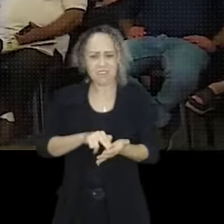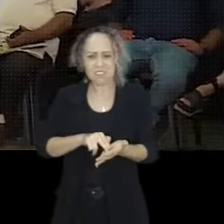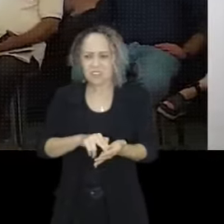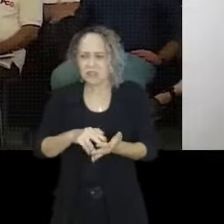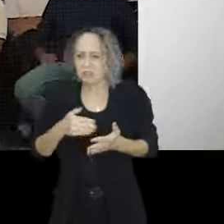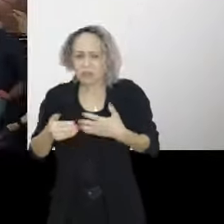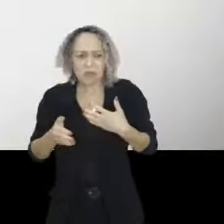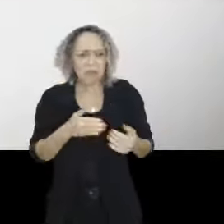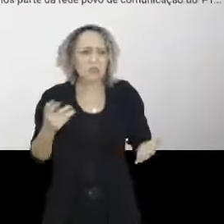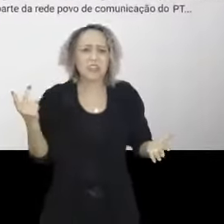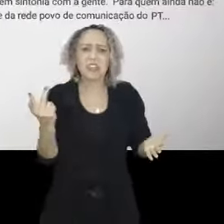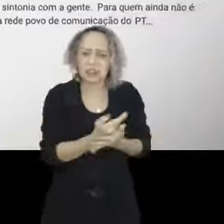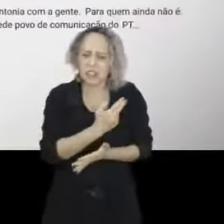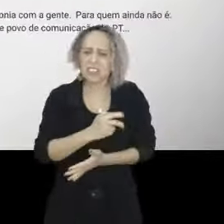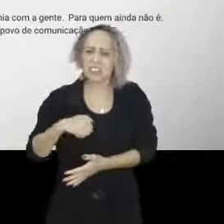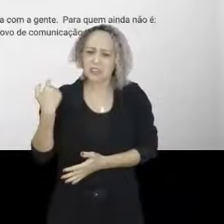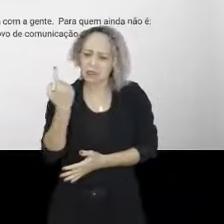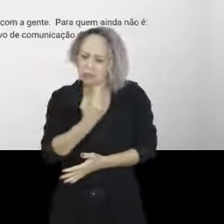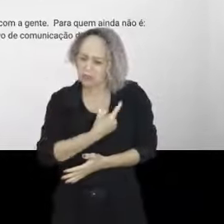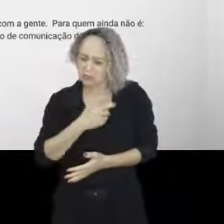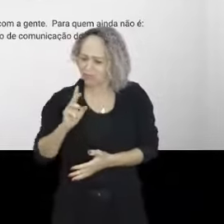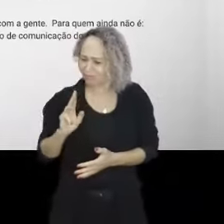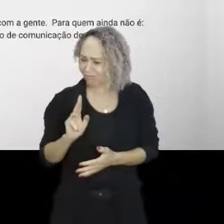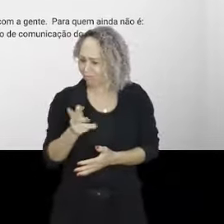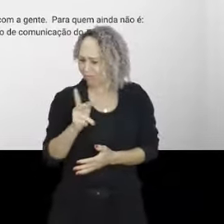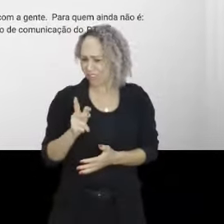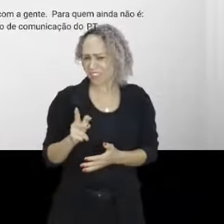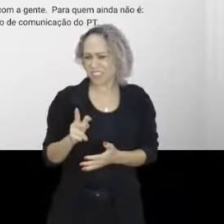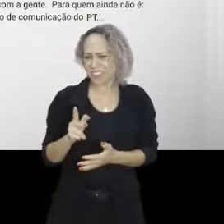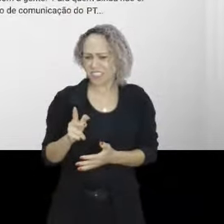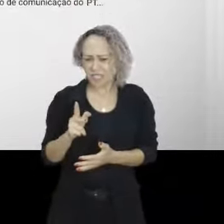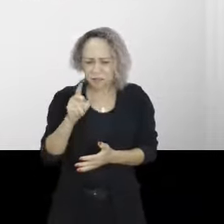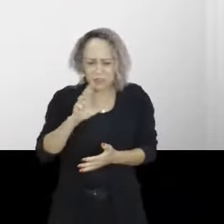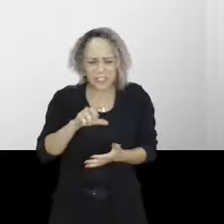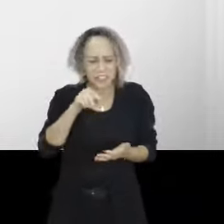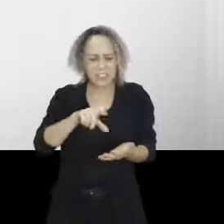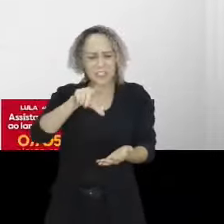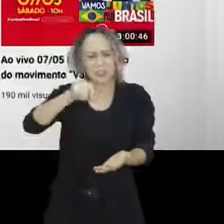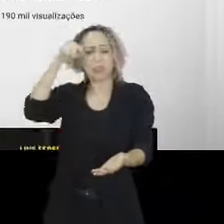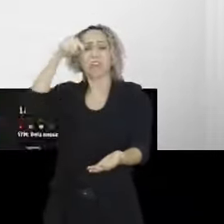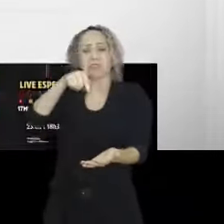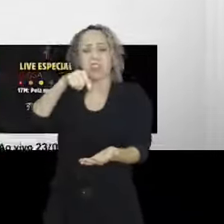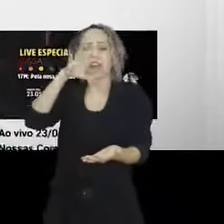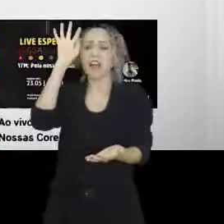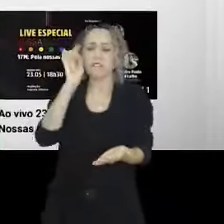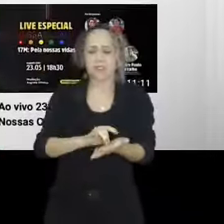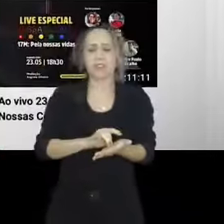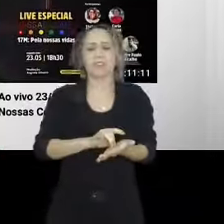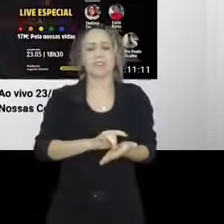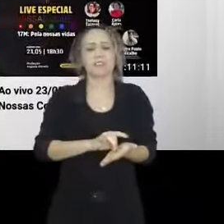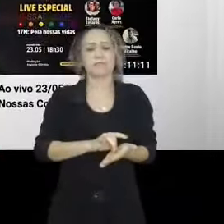a situação, a gente sempre toma partido da verdade.